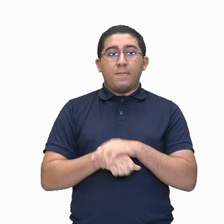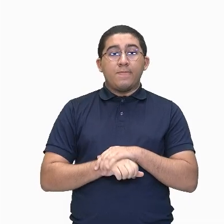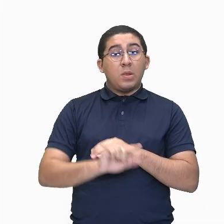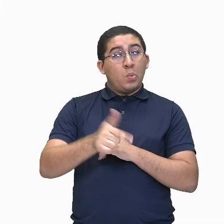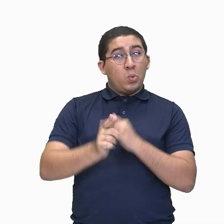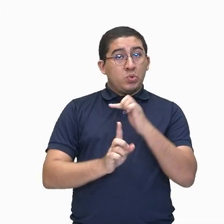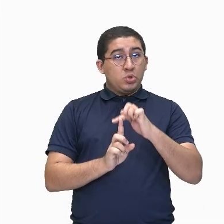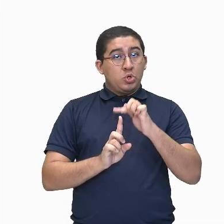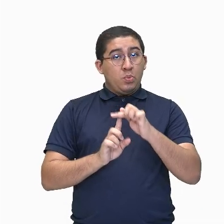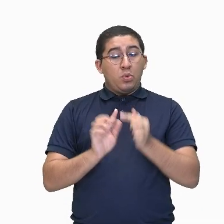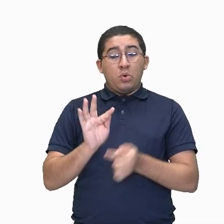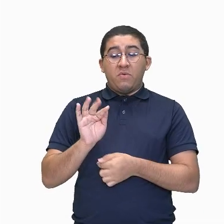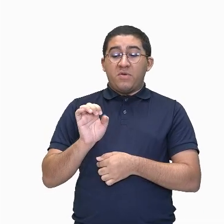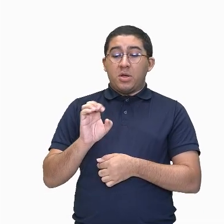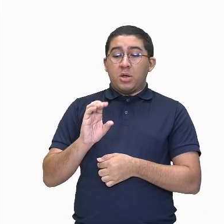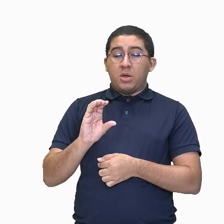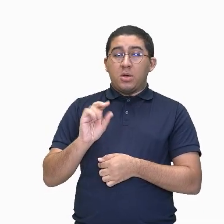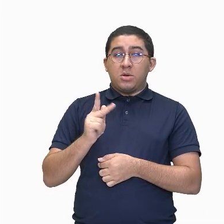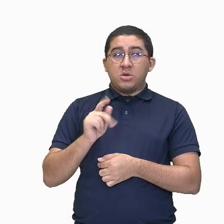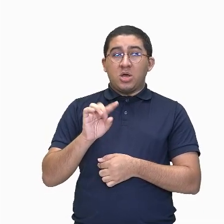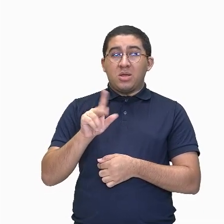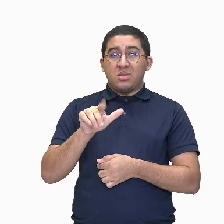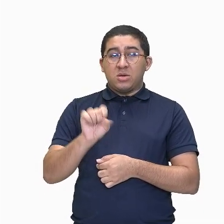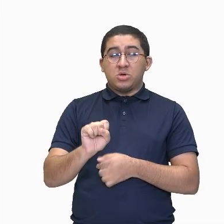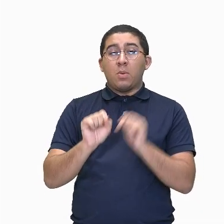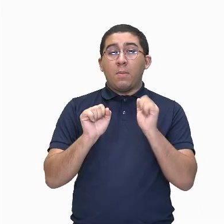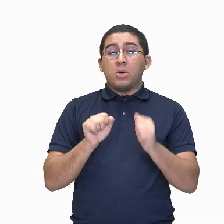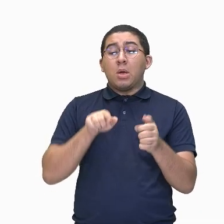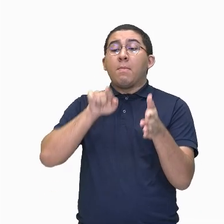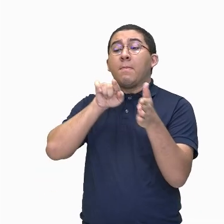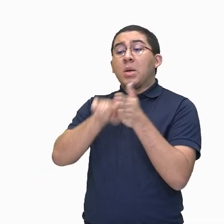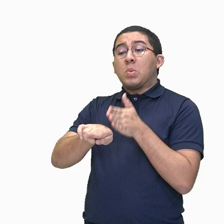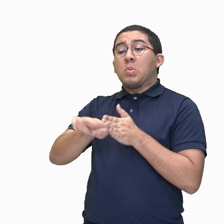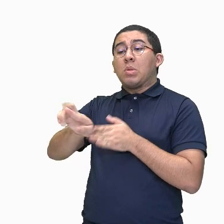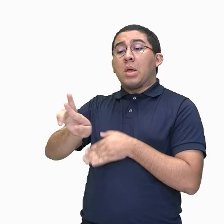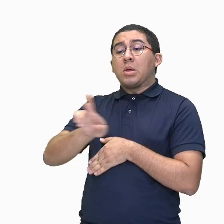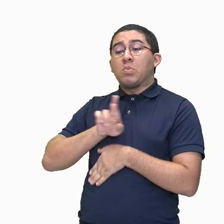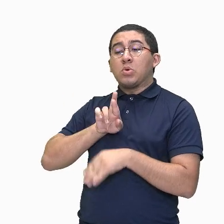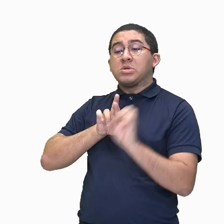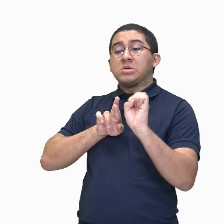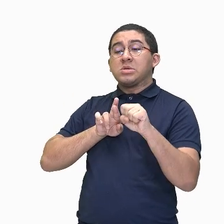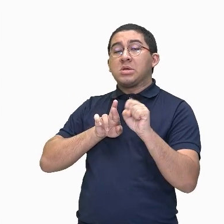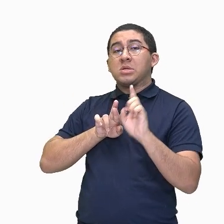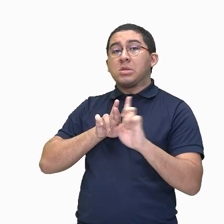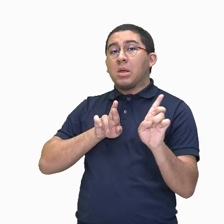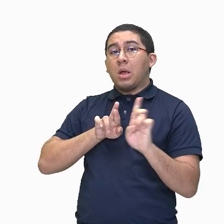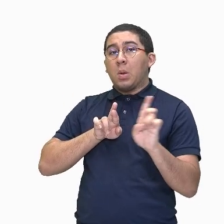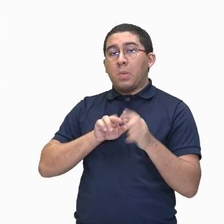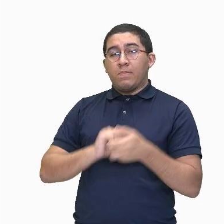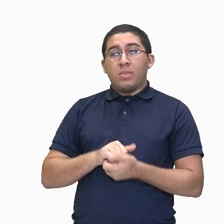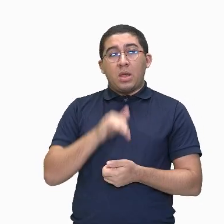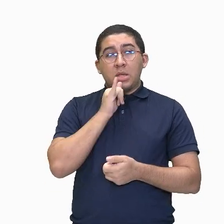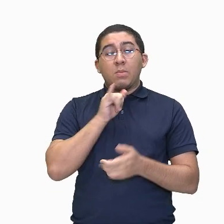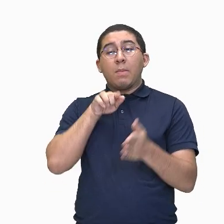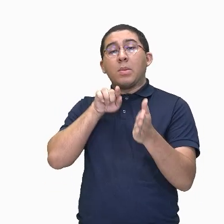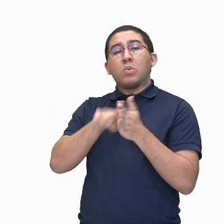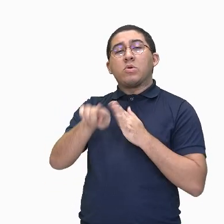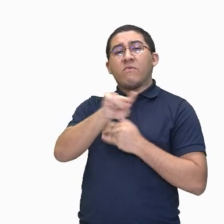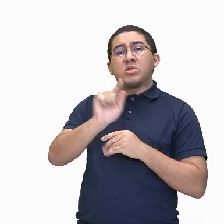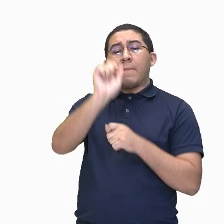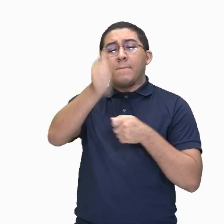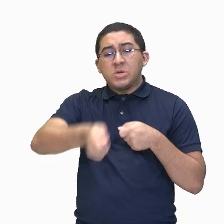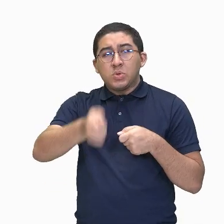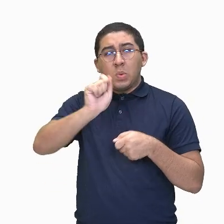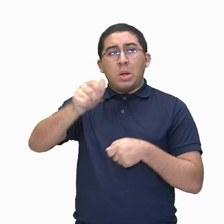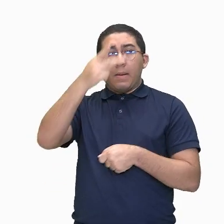elas podem ser respondidas com sim ou não, com poucas palavras. Por exemplo, você pescou hoje? Ele